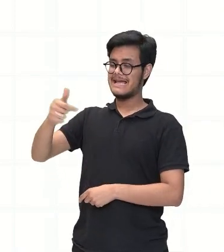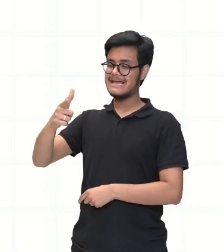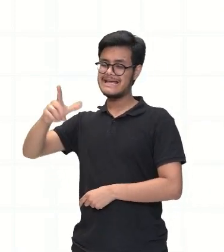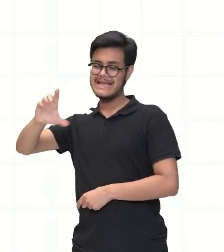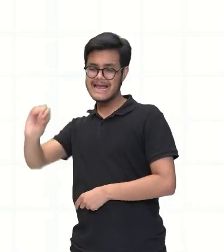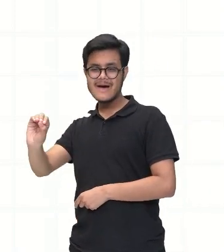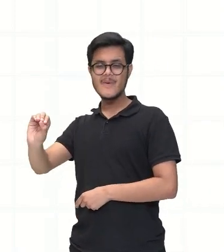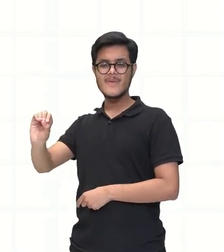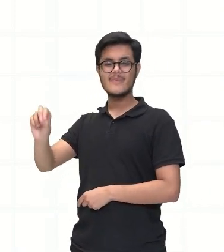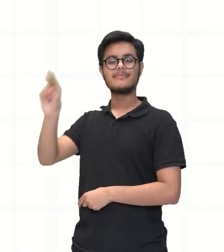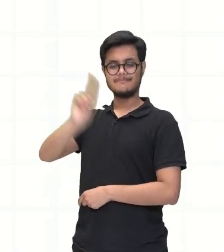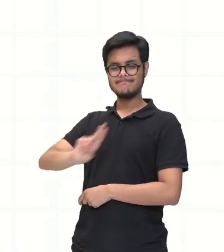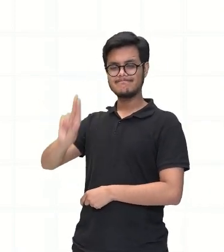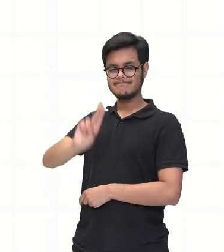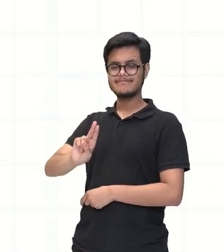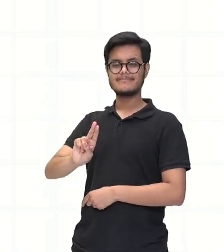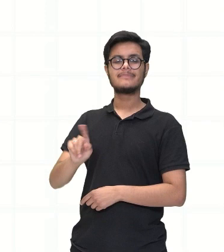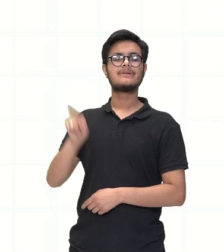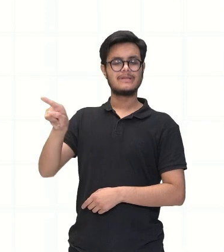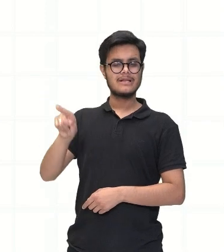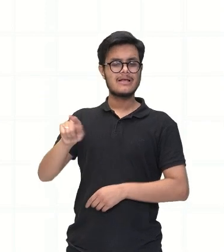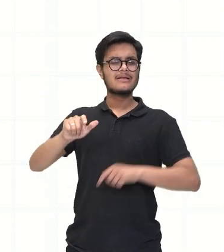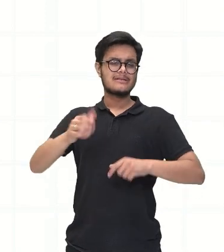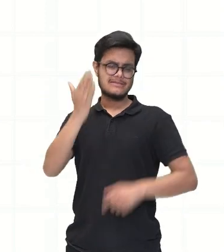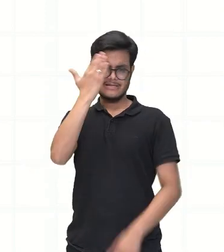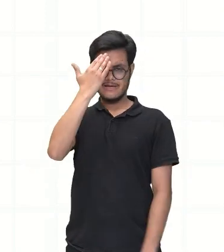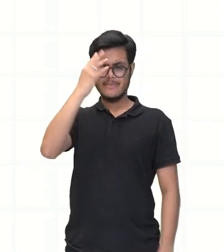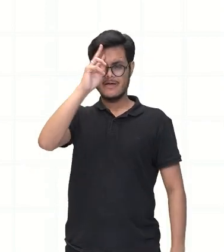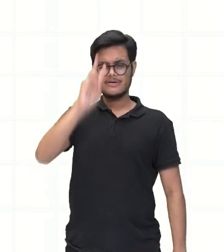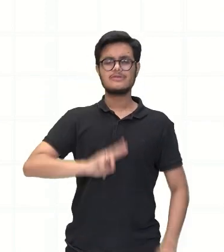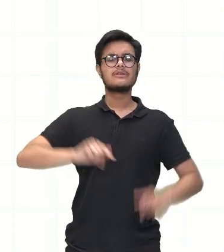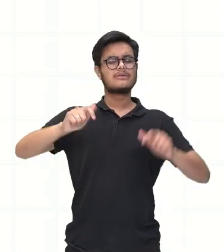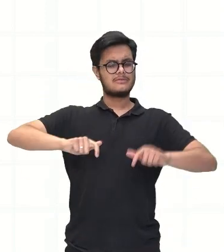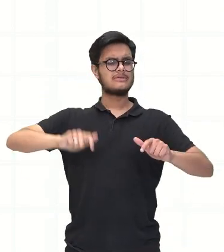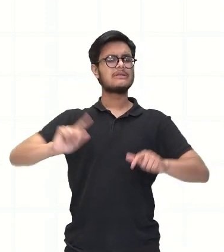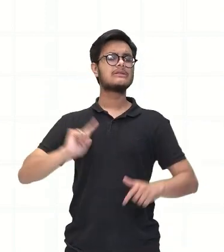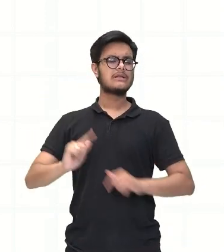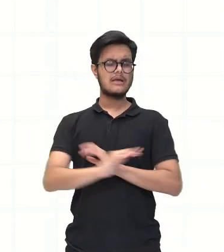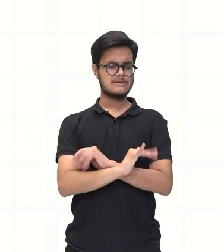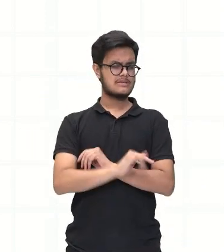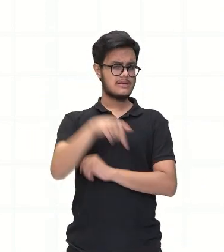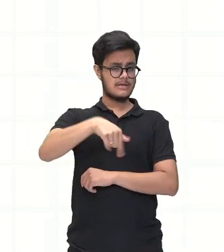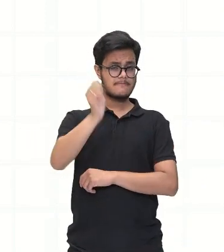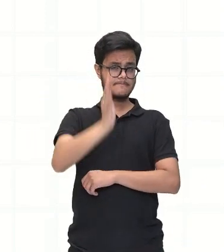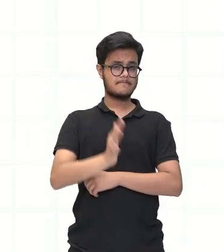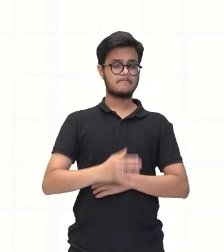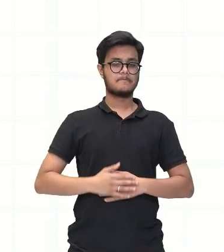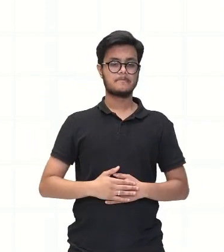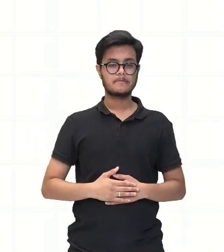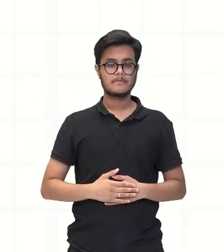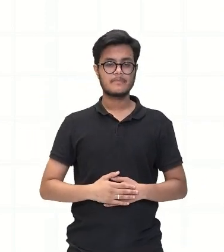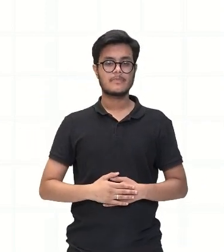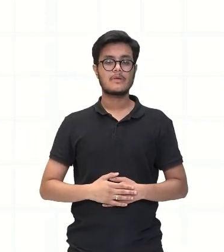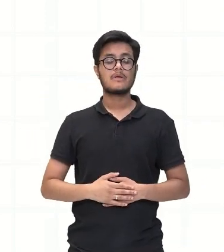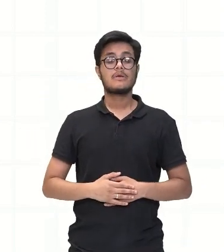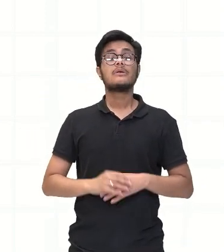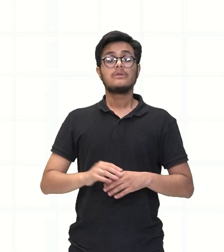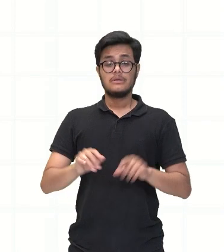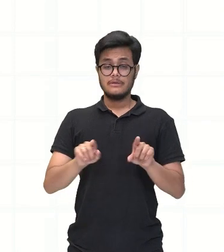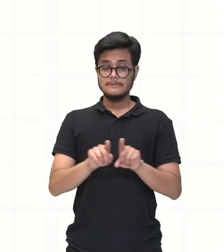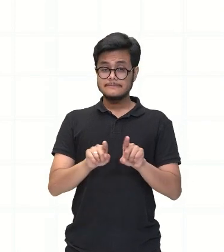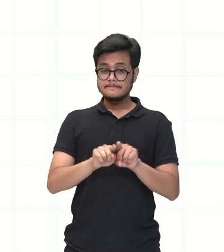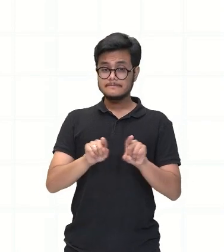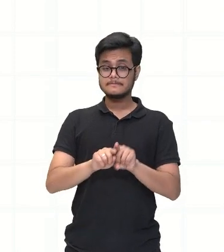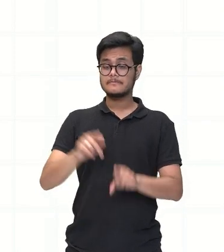ok? Região conhecida na história, e também tem uma cidade chamada Grão-Pará, ok? Passa Quatro é outra